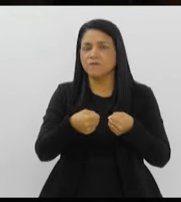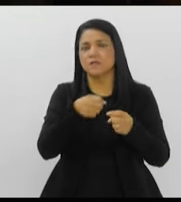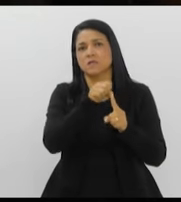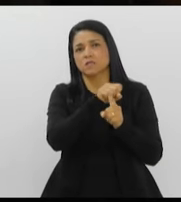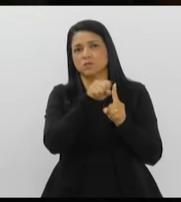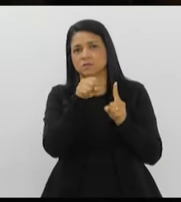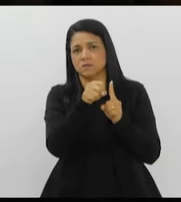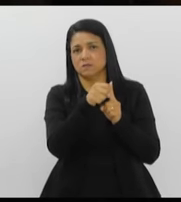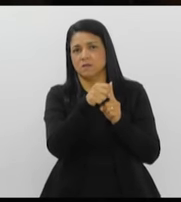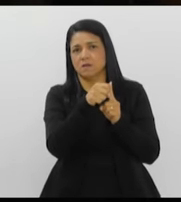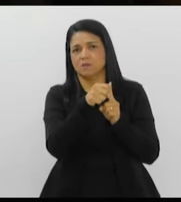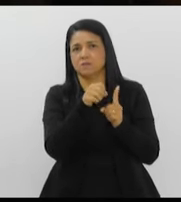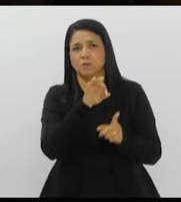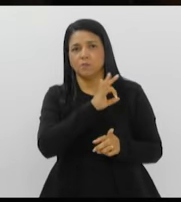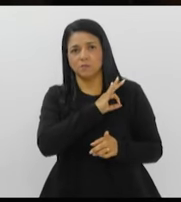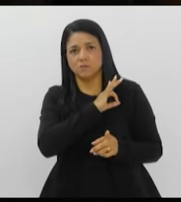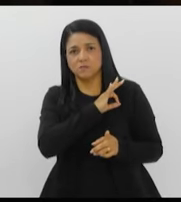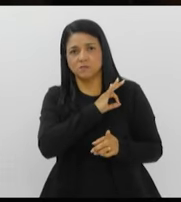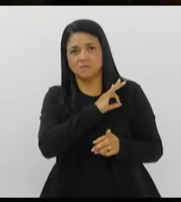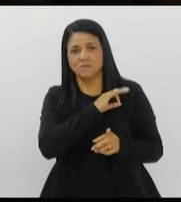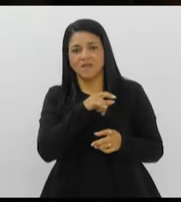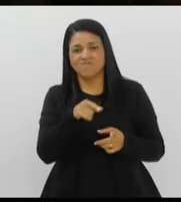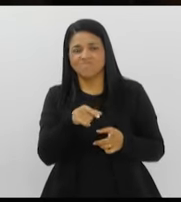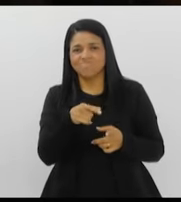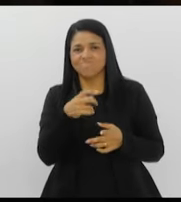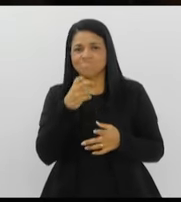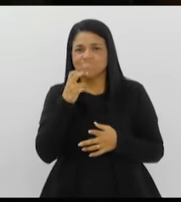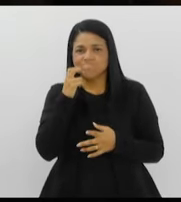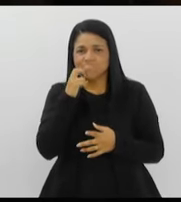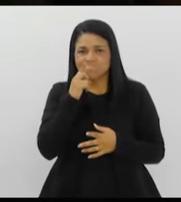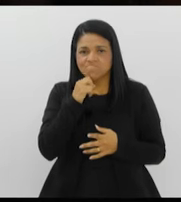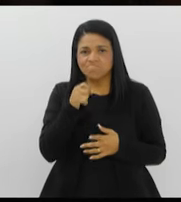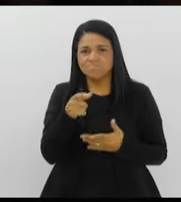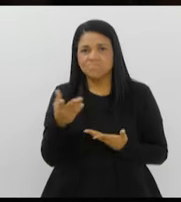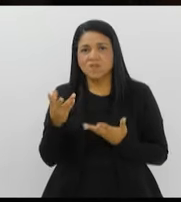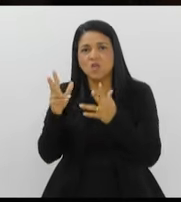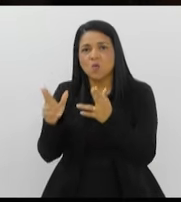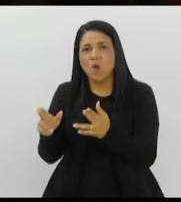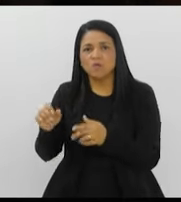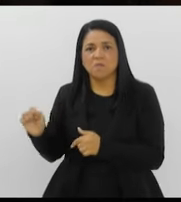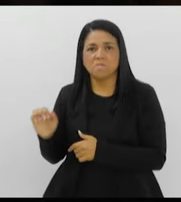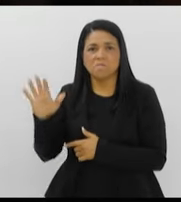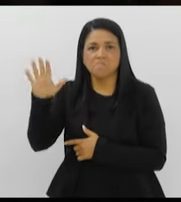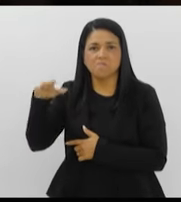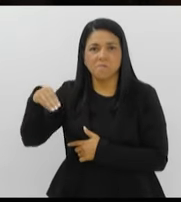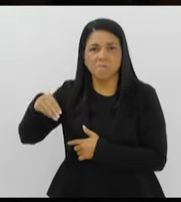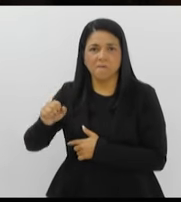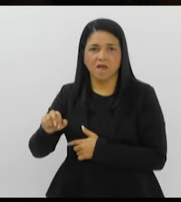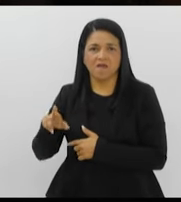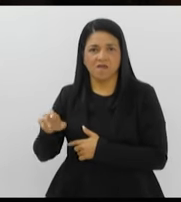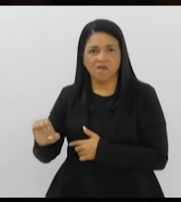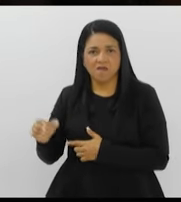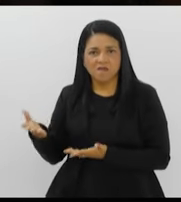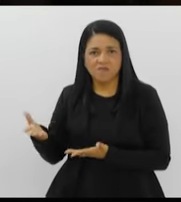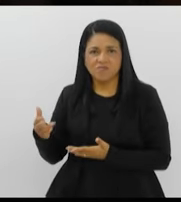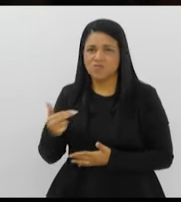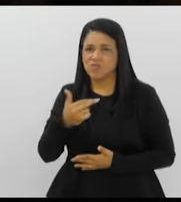sociedade, e passar pelo constrangimento que passou na Maré. O que não pode,